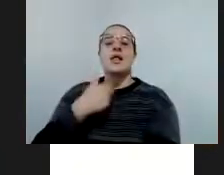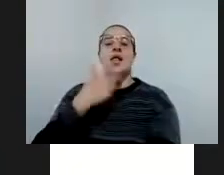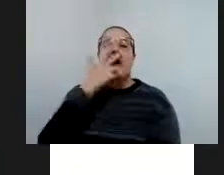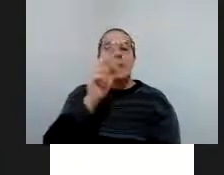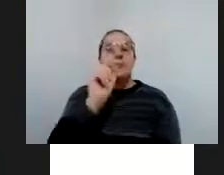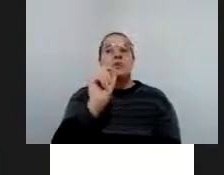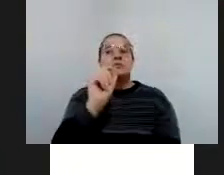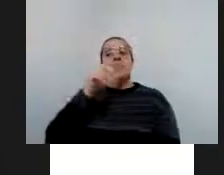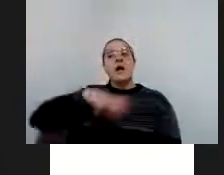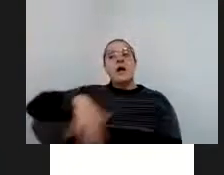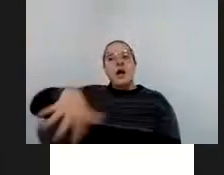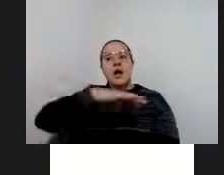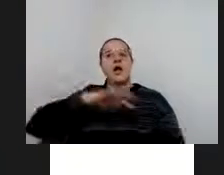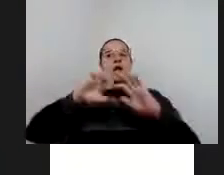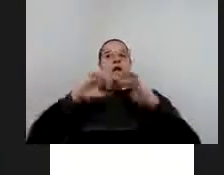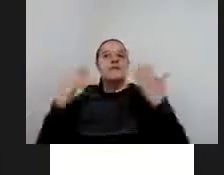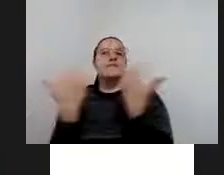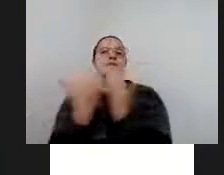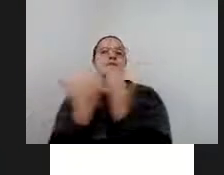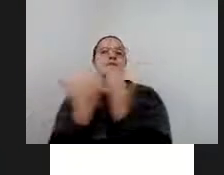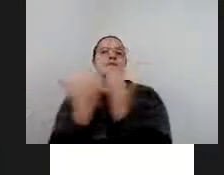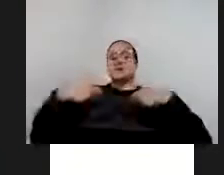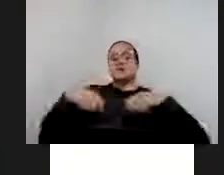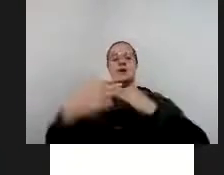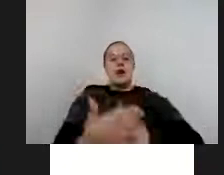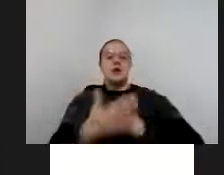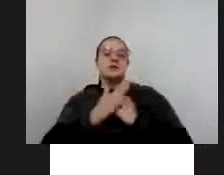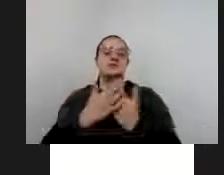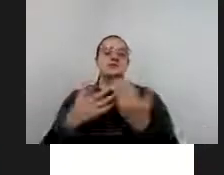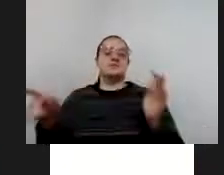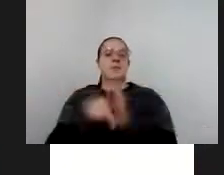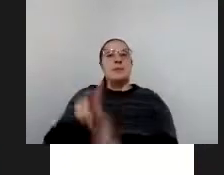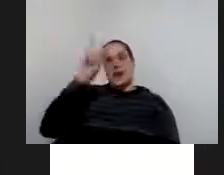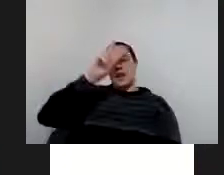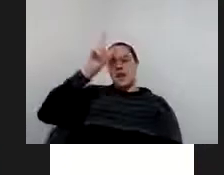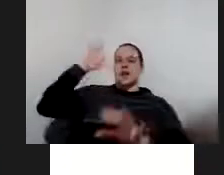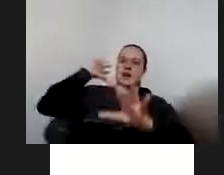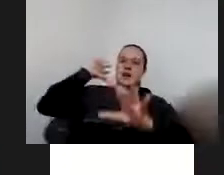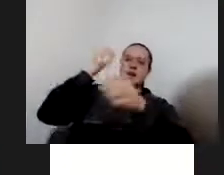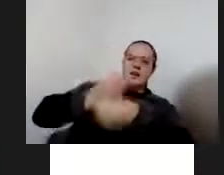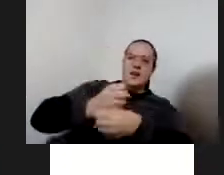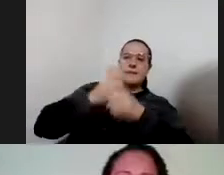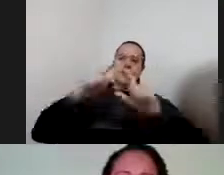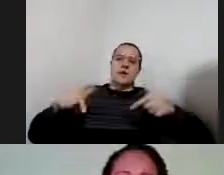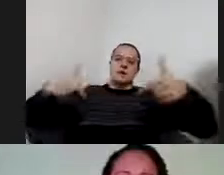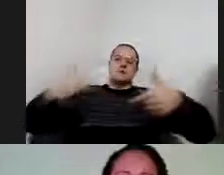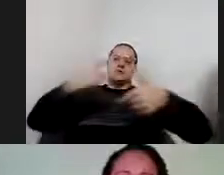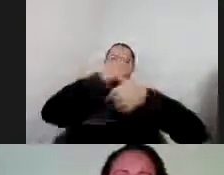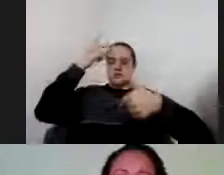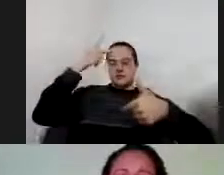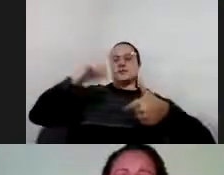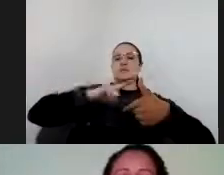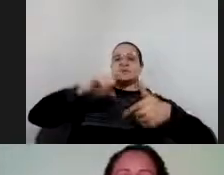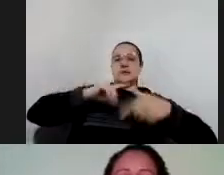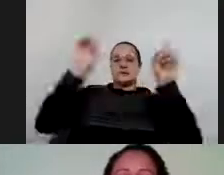esses eventos devem ajudar a rememorar realmente essa história de luta que as pessoas com deficiência têm no Brasil pelo